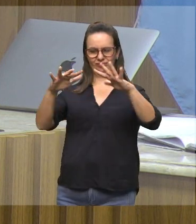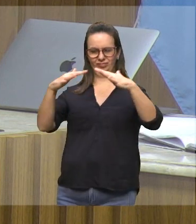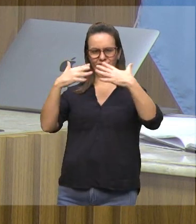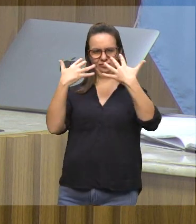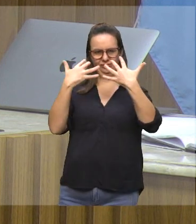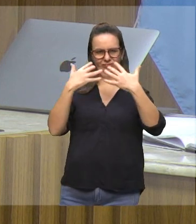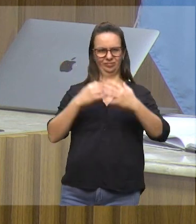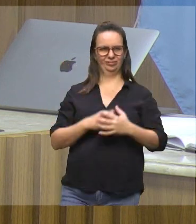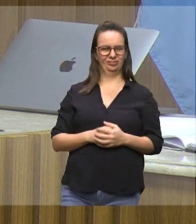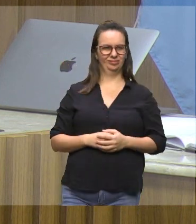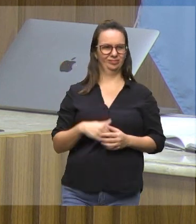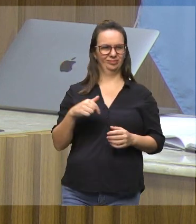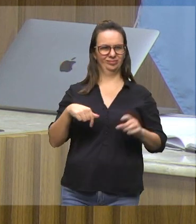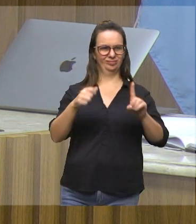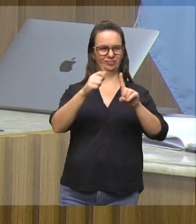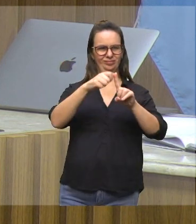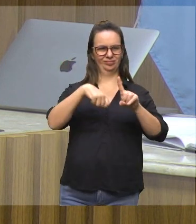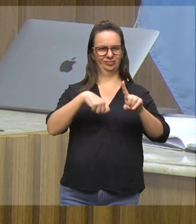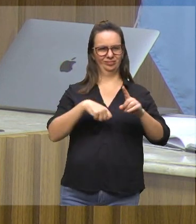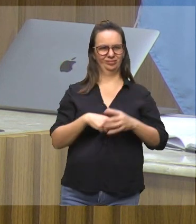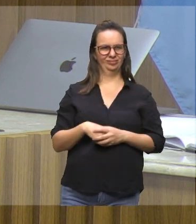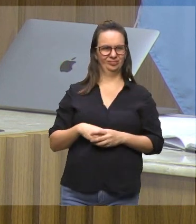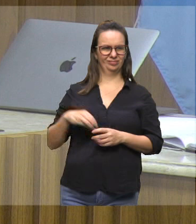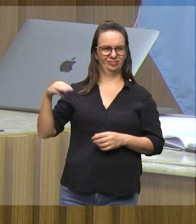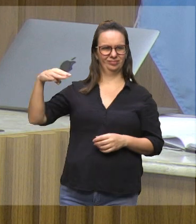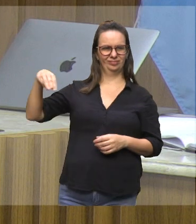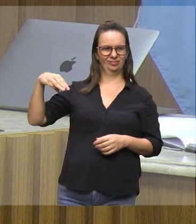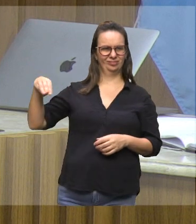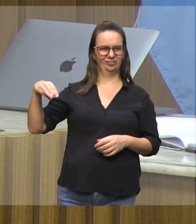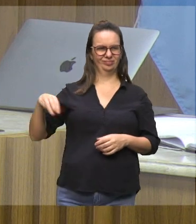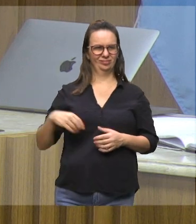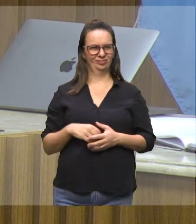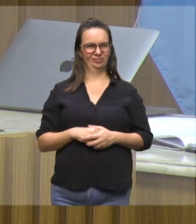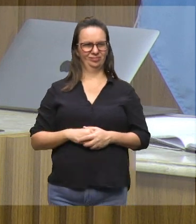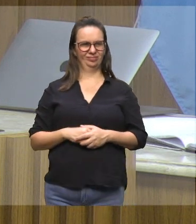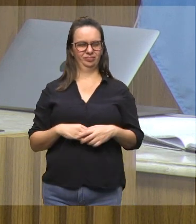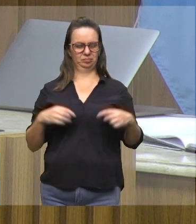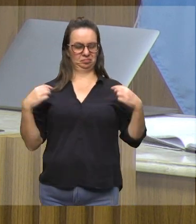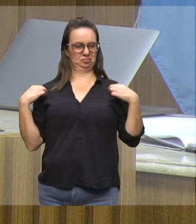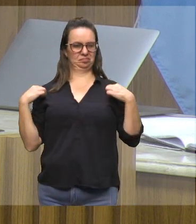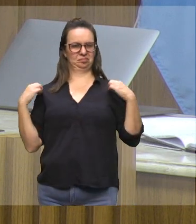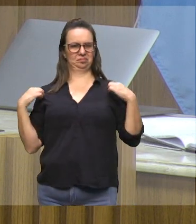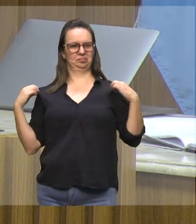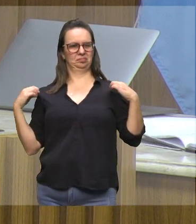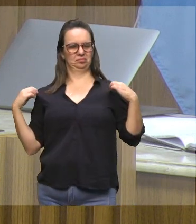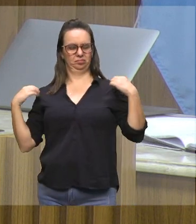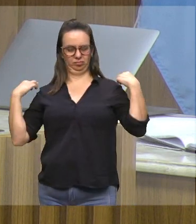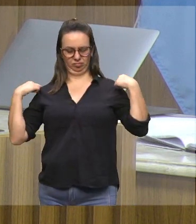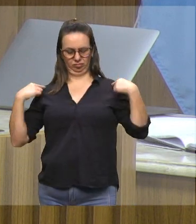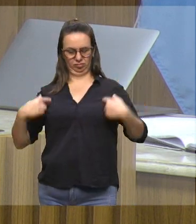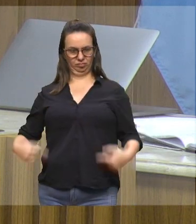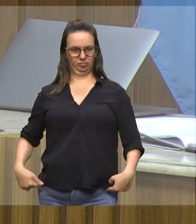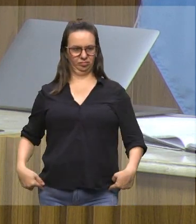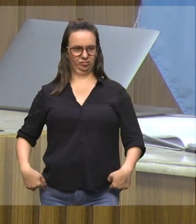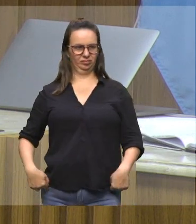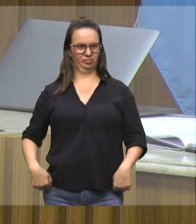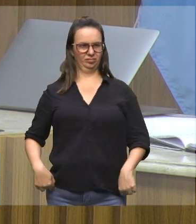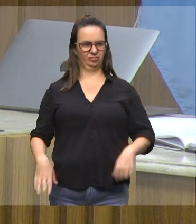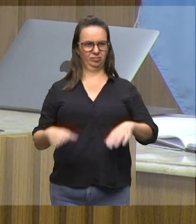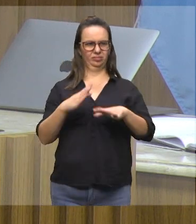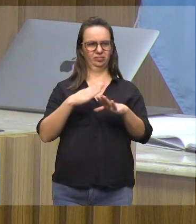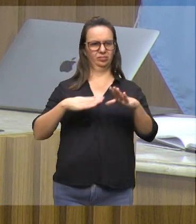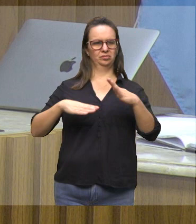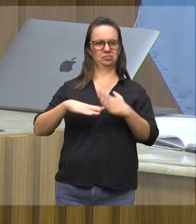esse mês de maio, Matheus, esse será o meu uniforme. Estarei vindo todos os dias